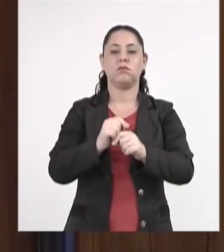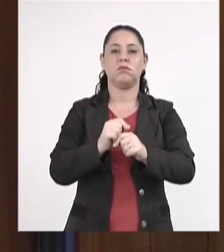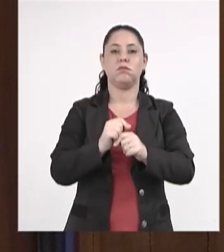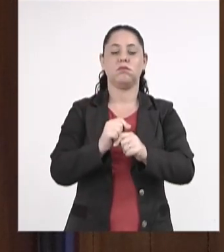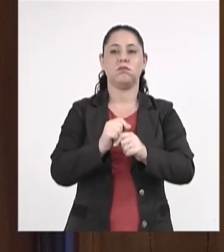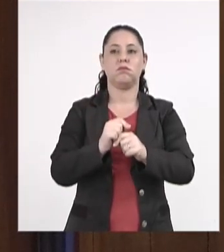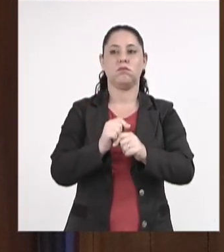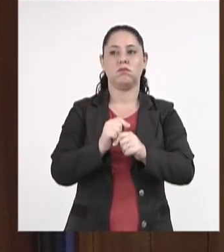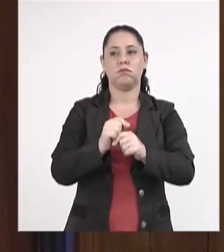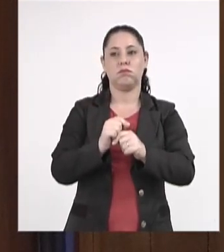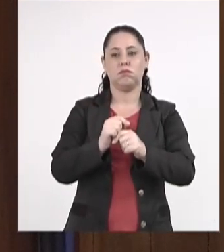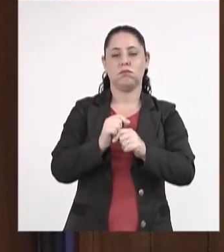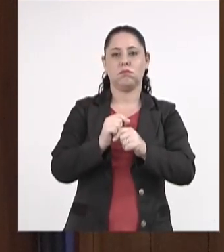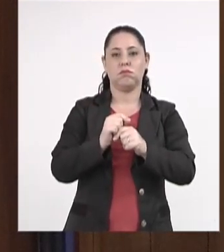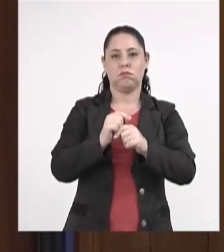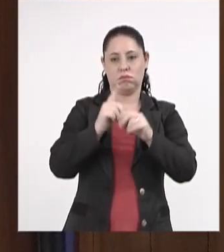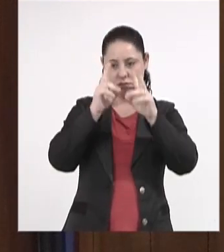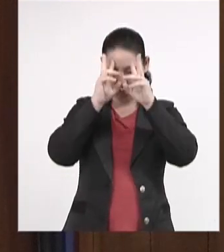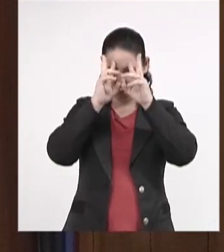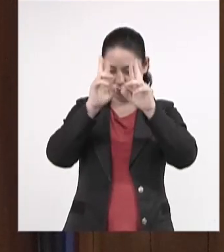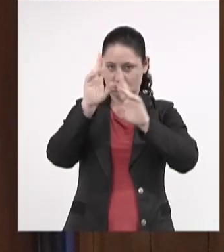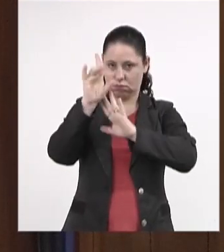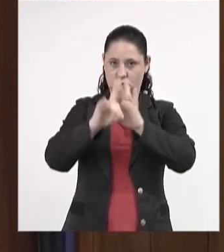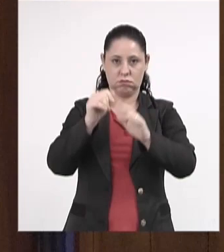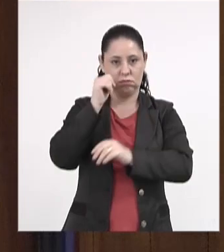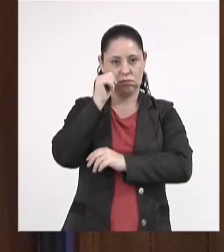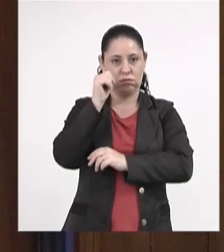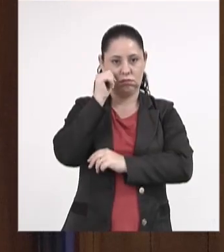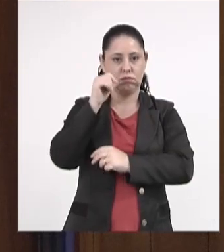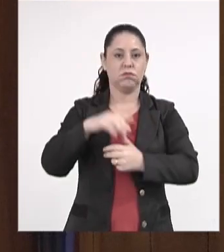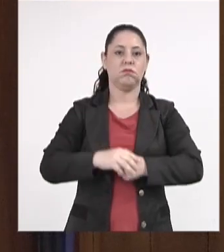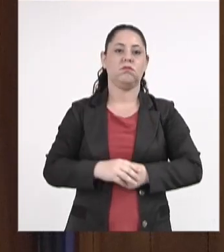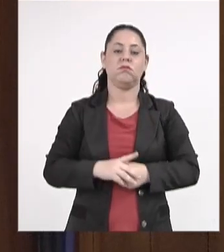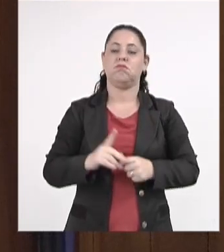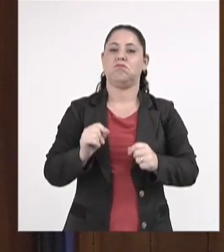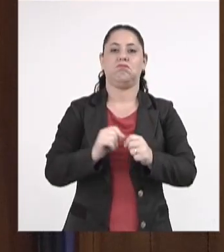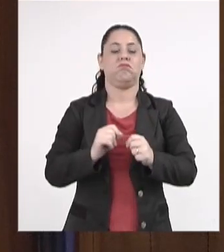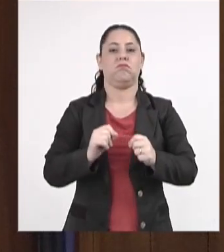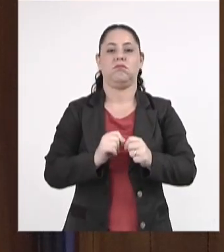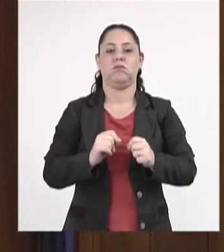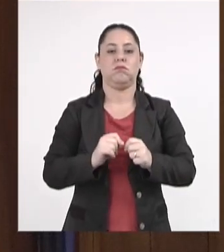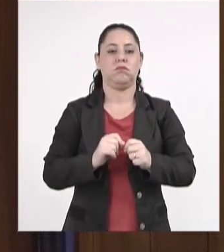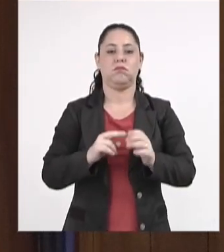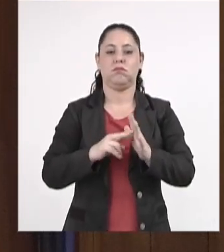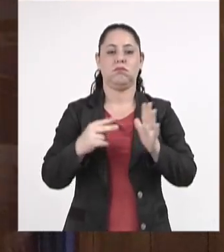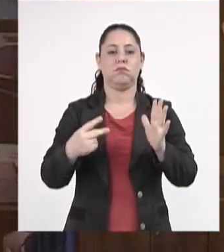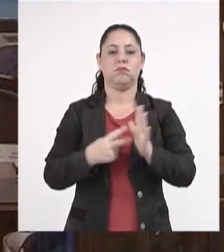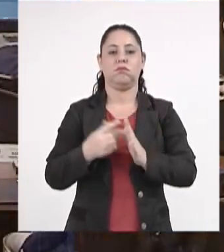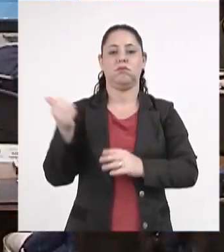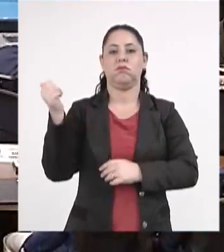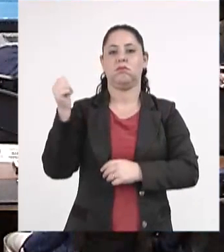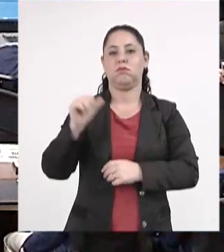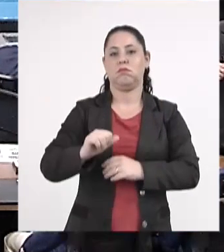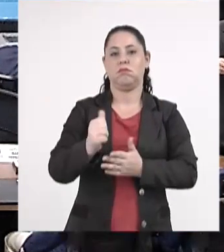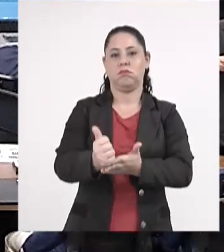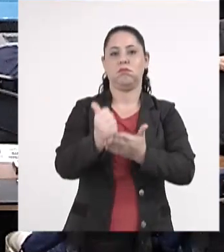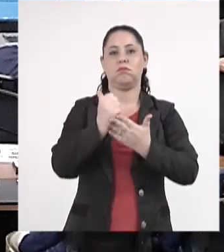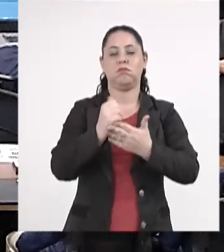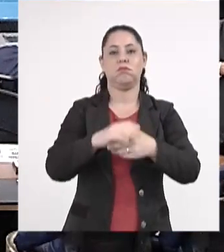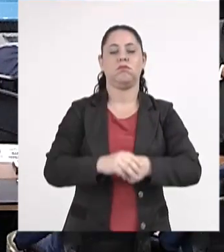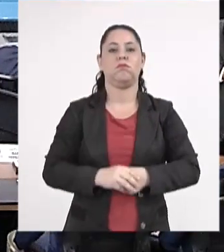em respeito ao direito das mulheres não faz nenhum sentido pior trazer